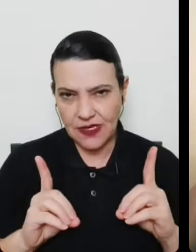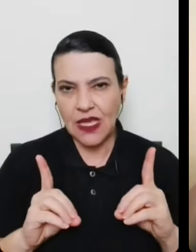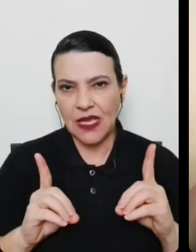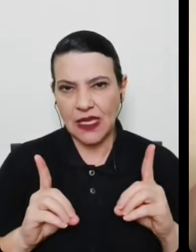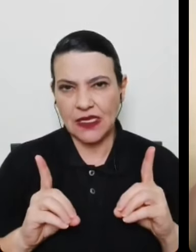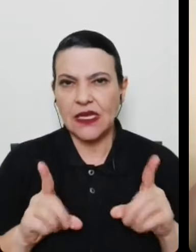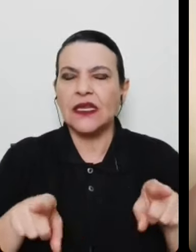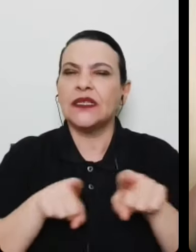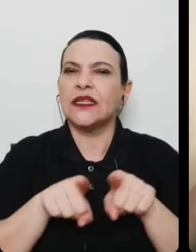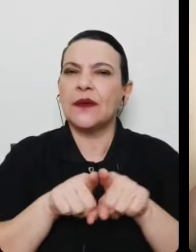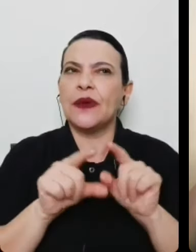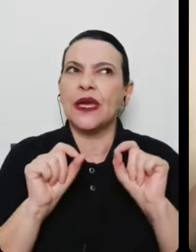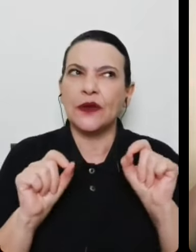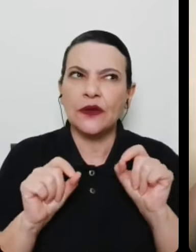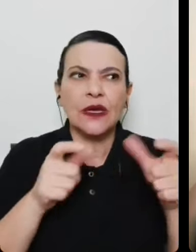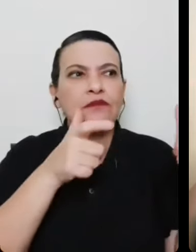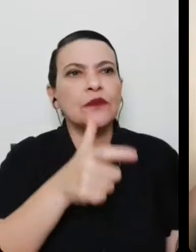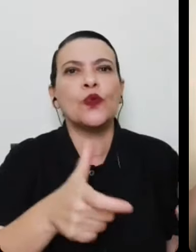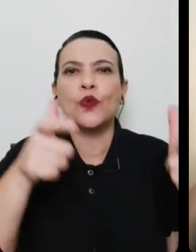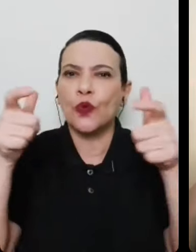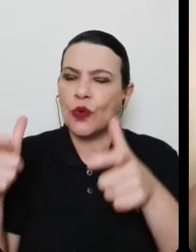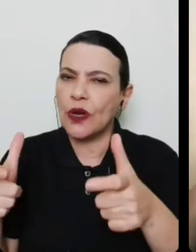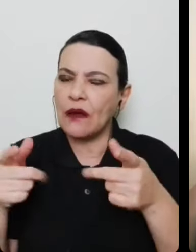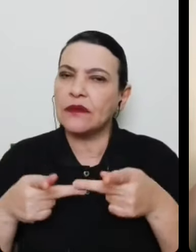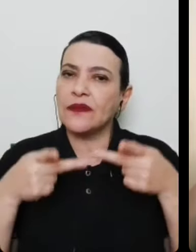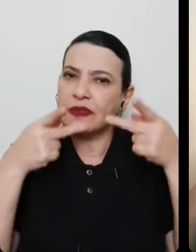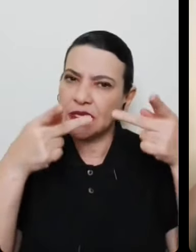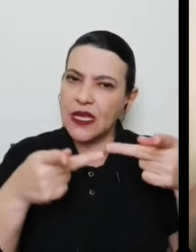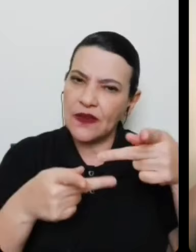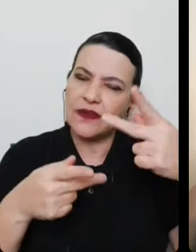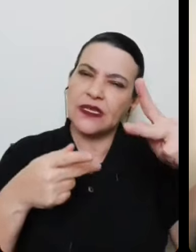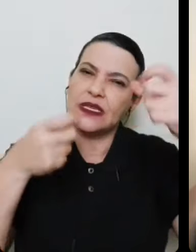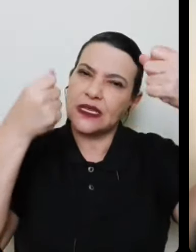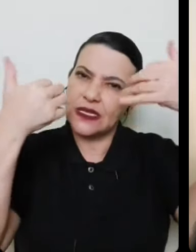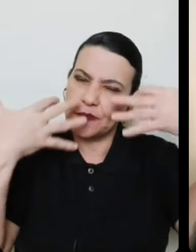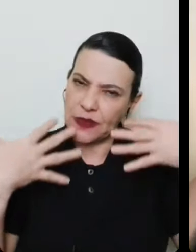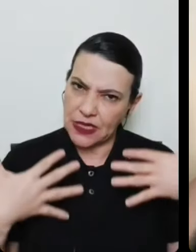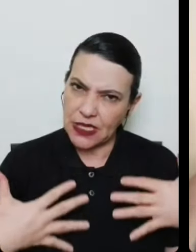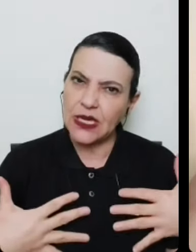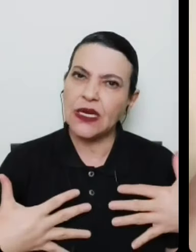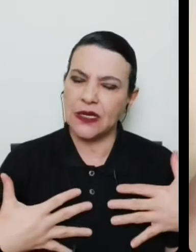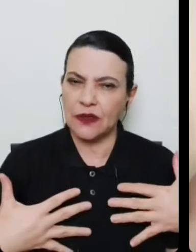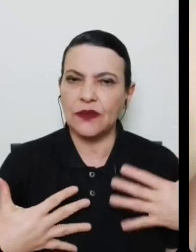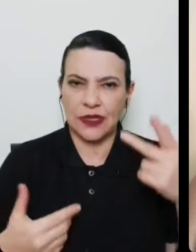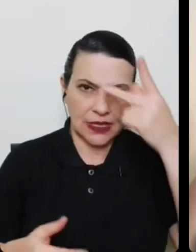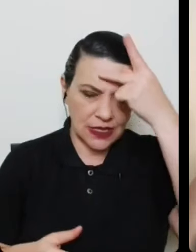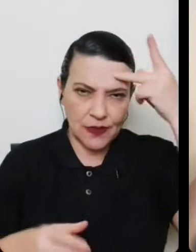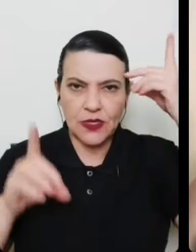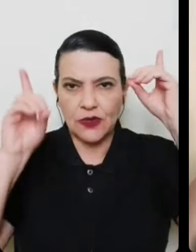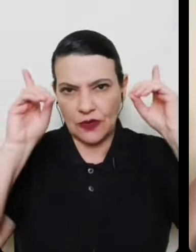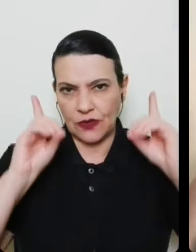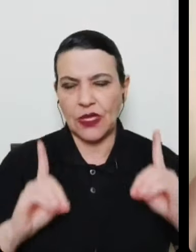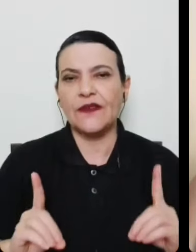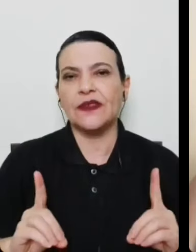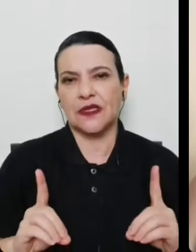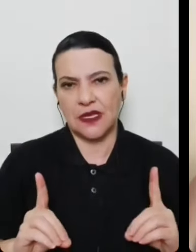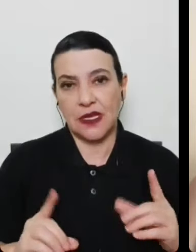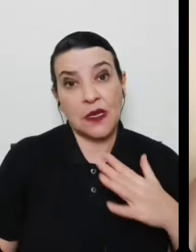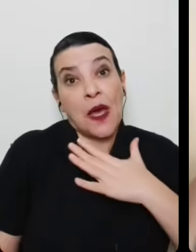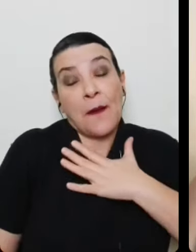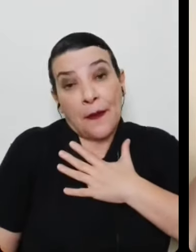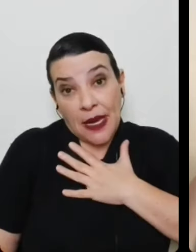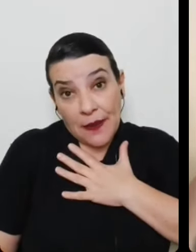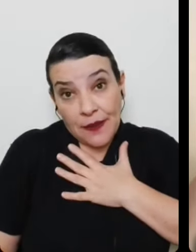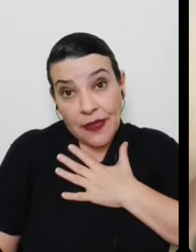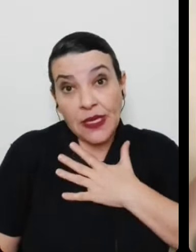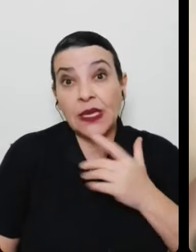dos usos desses espaços, né? Você está trazendo essa questão da deficiência, para mim, pelo menos num